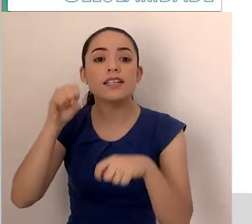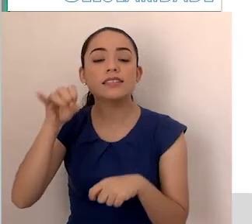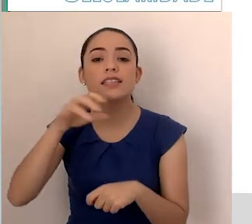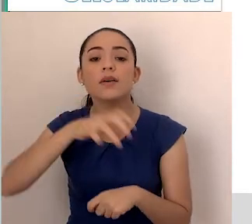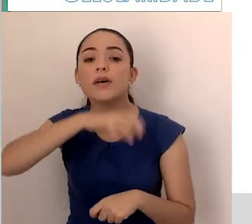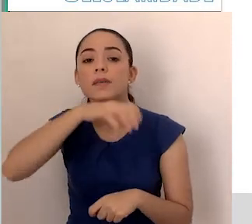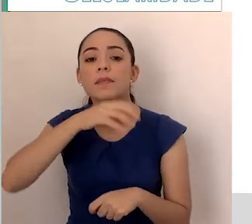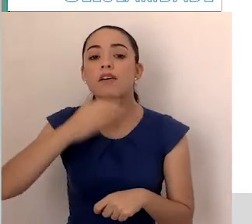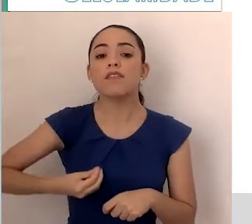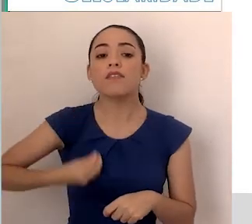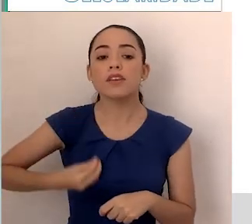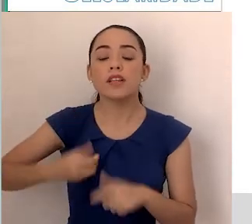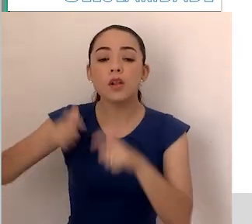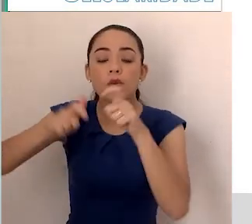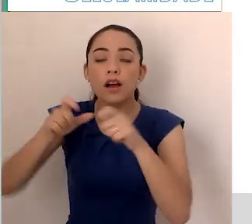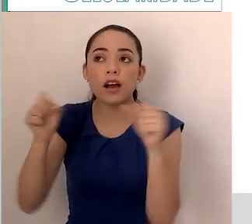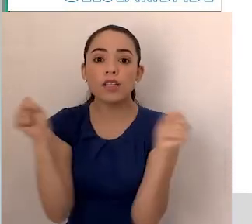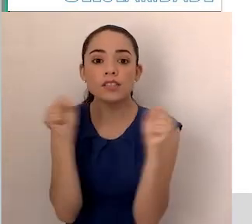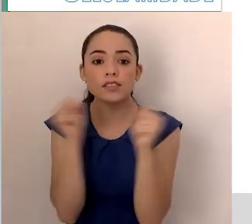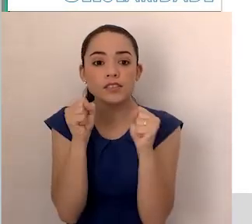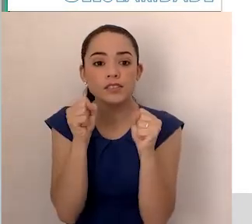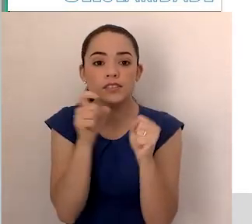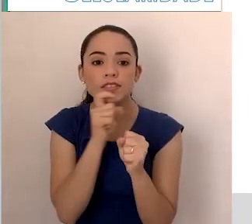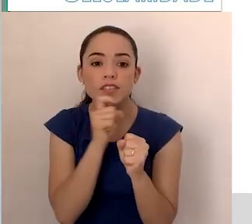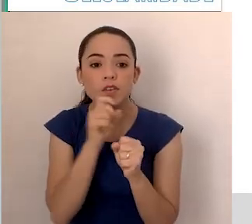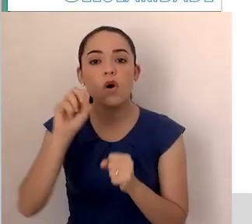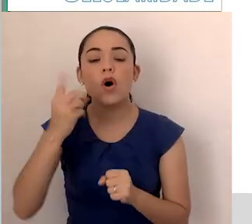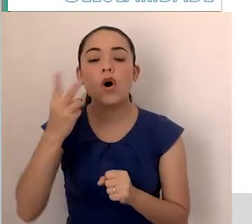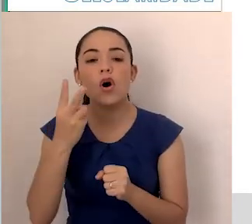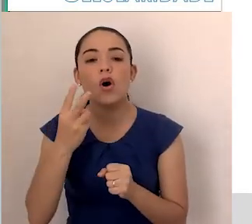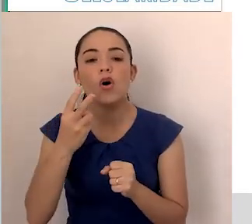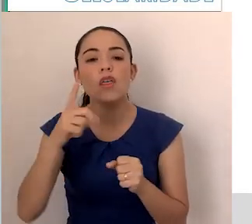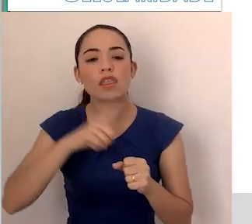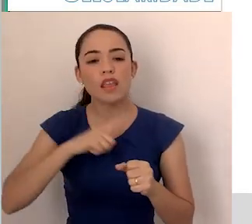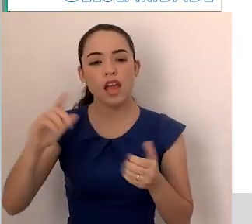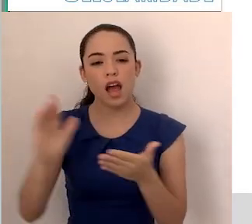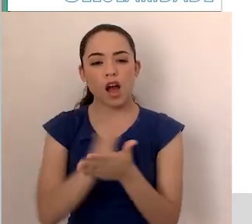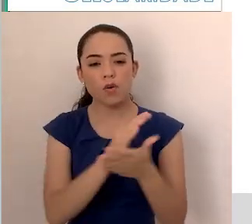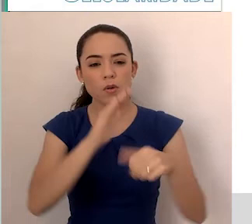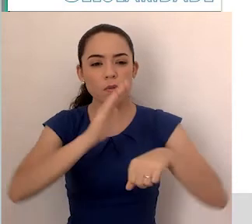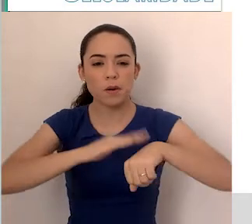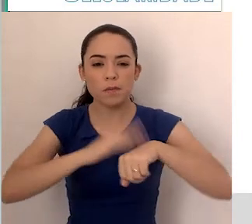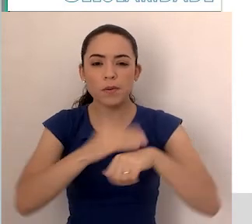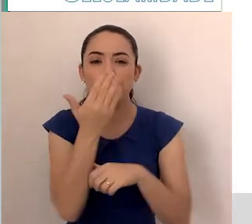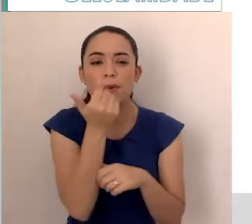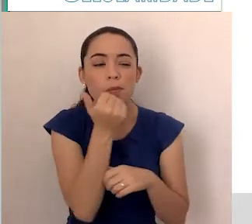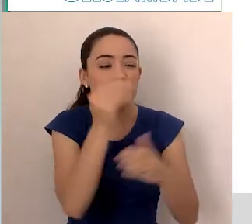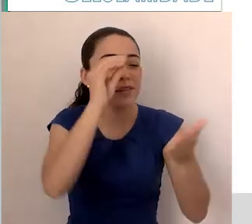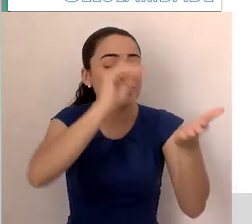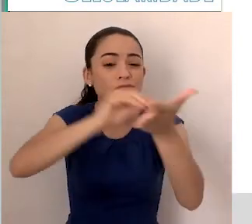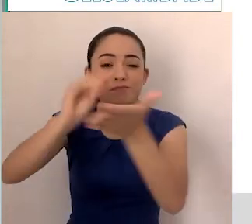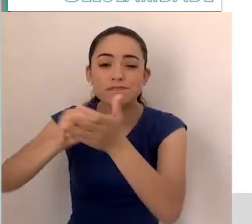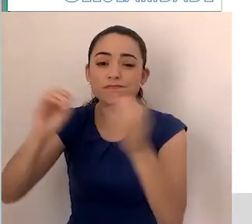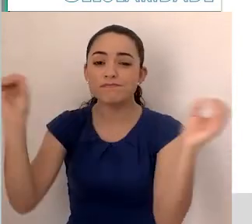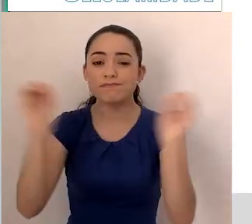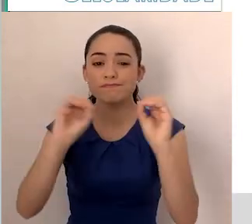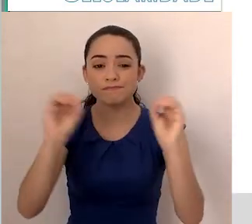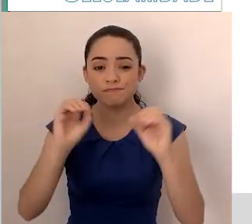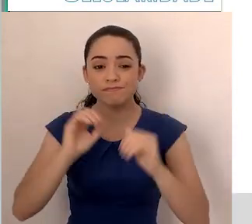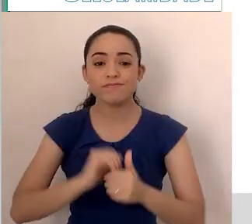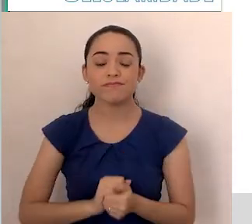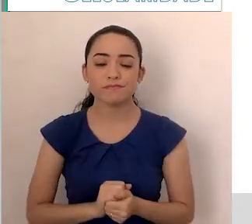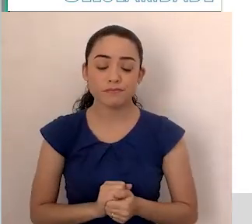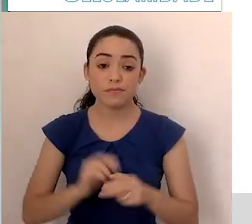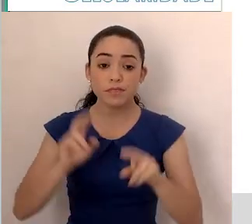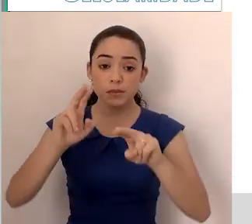vivem em ambientes de extremo frio ou sobrevivem a épocas de escassez de alimentos. Deste modo, a definição